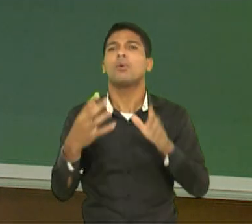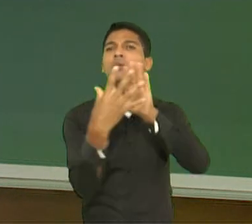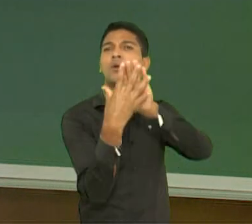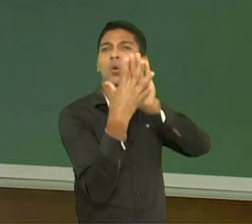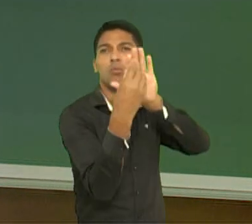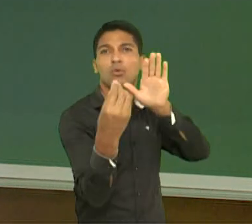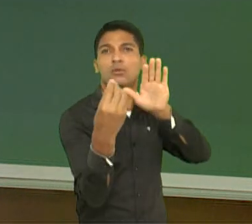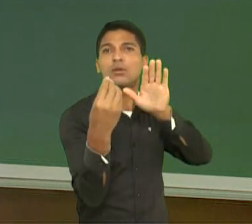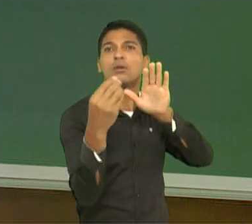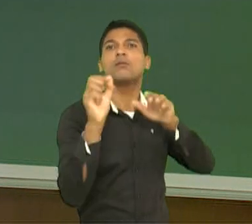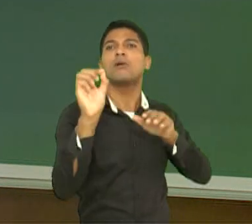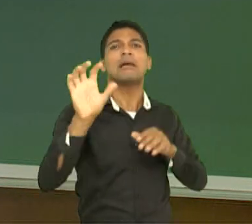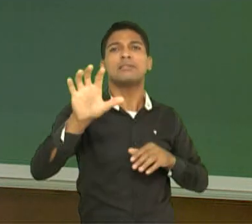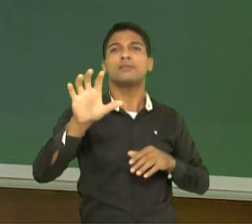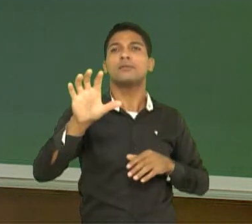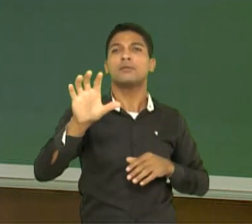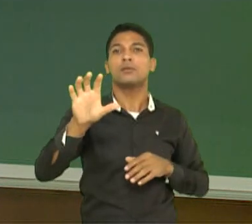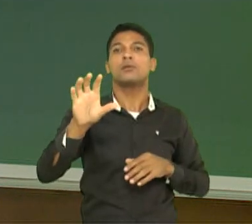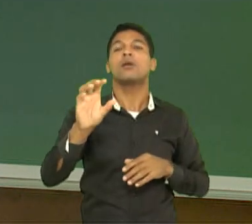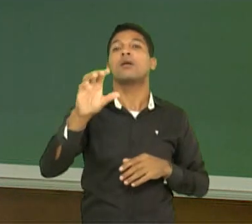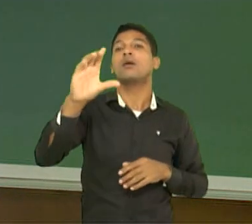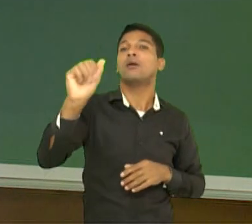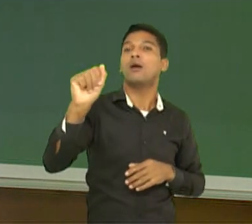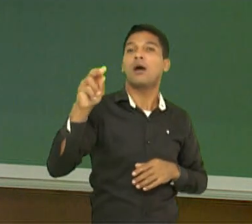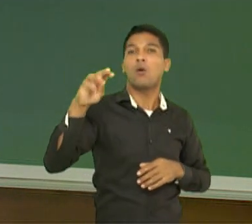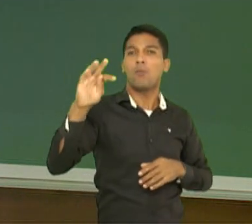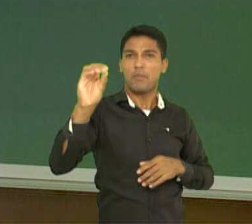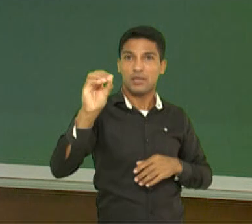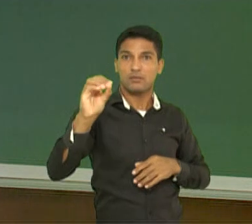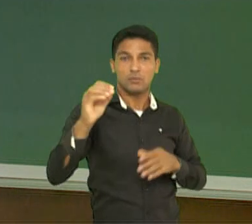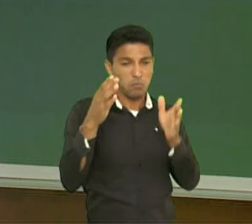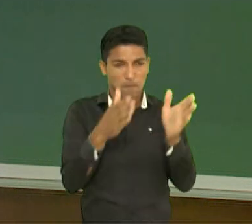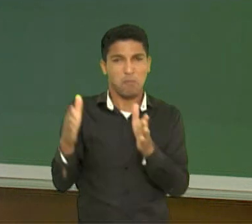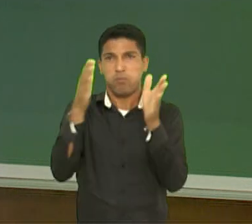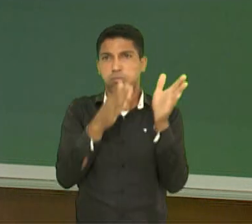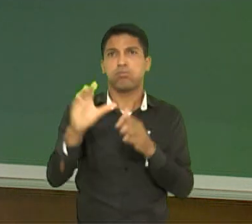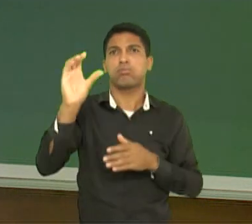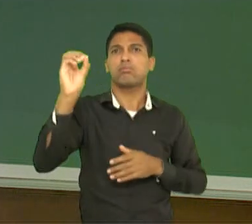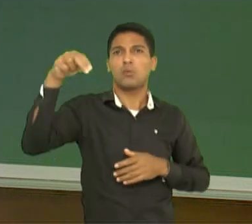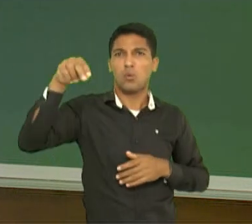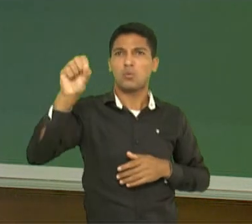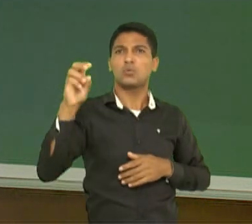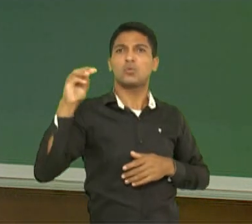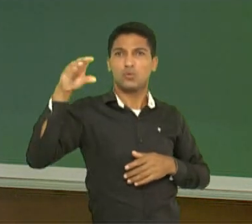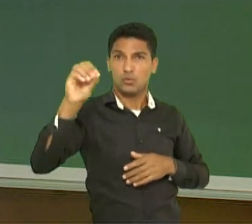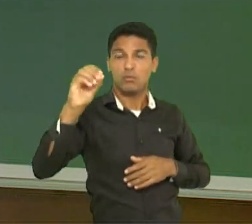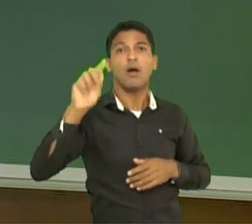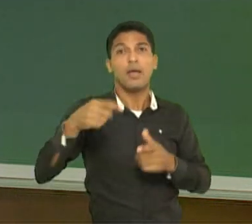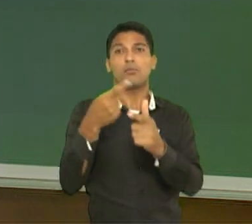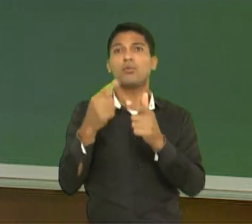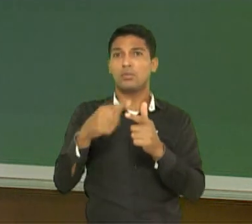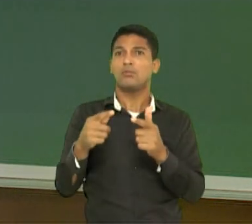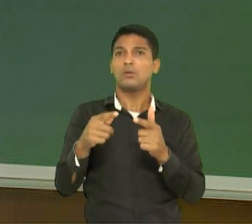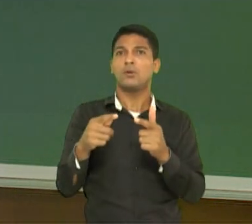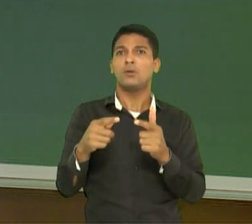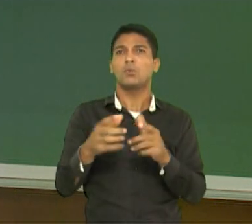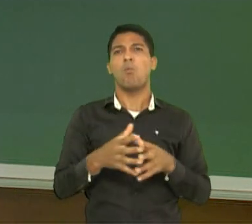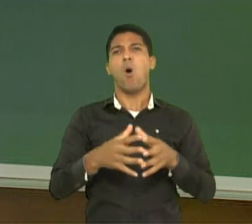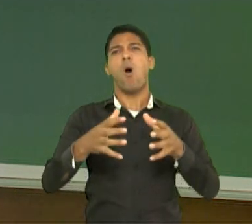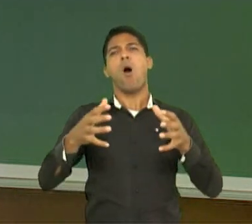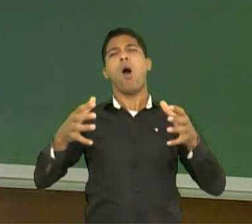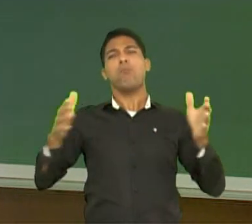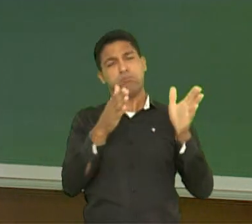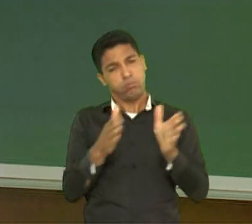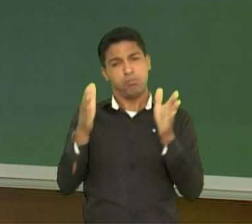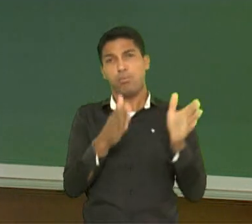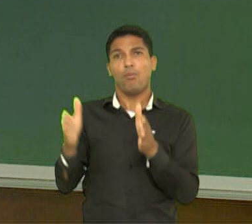desenvolvimento baseado aí nesse aumento de consumo, aumento de produção, ele é um problema que nós temos que encarar, já é mais um desses